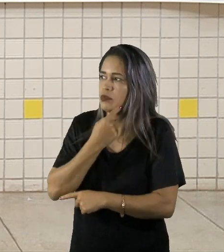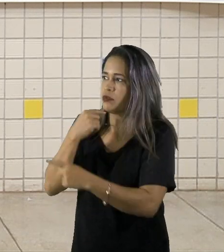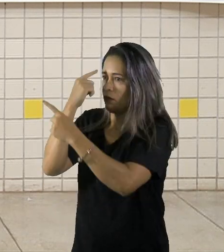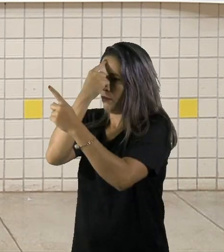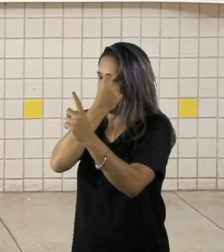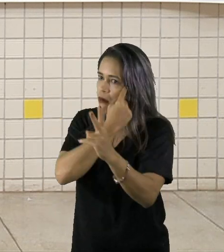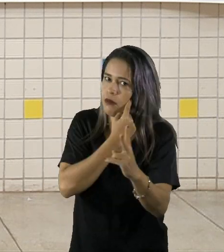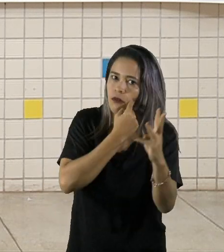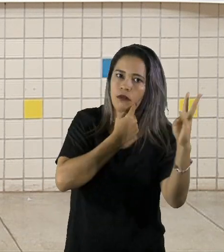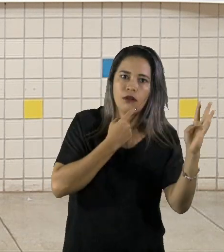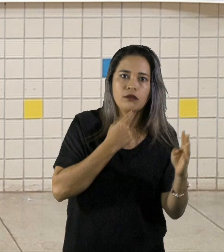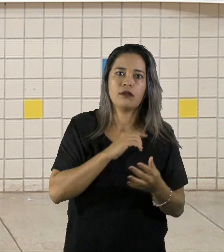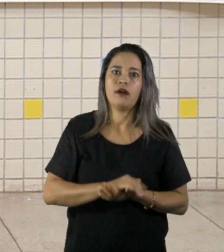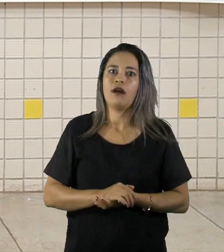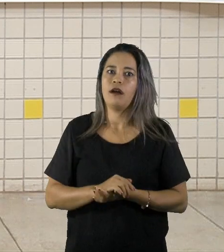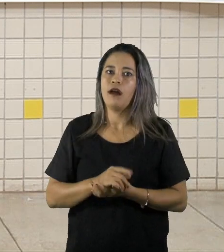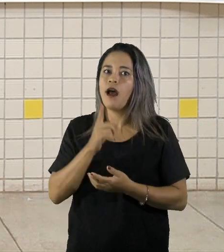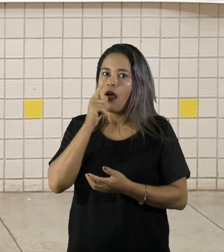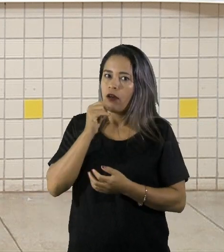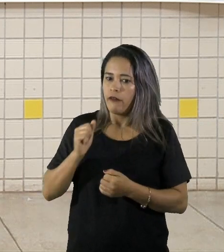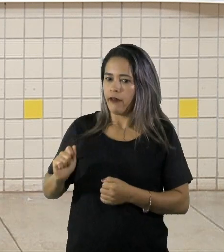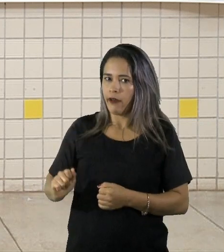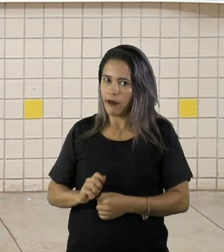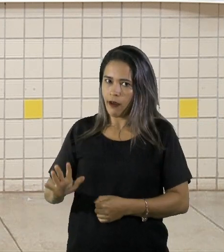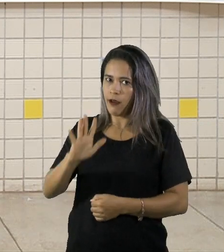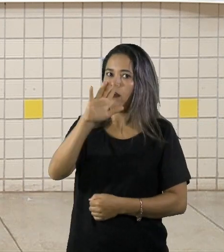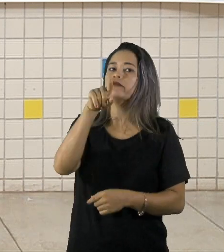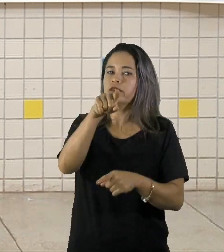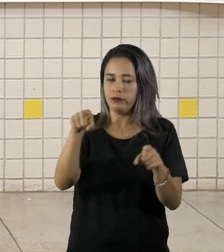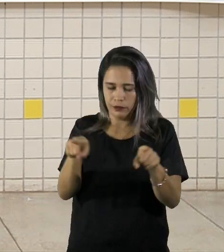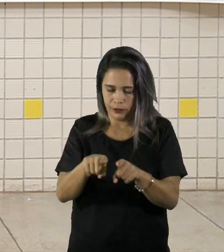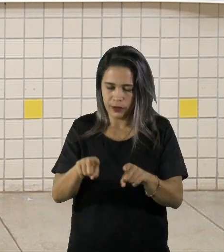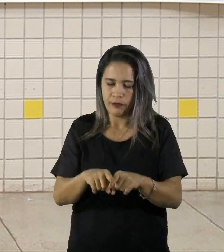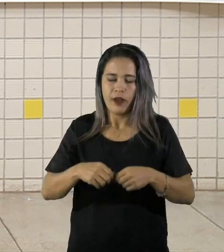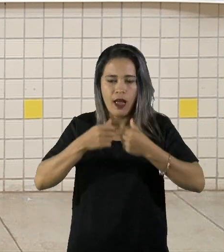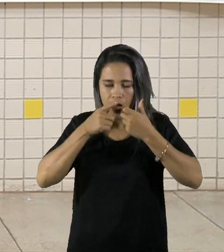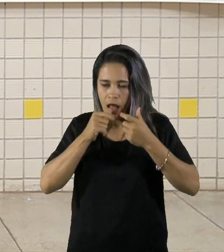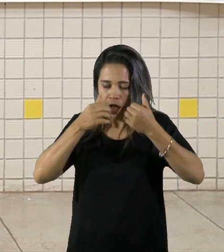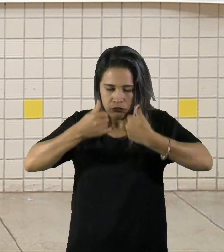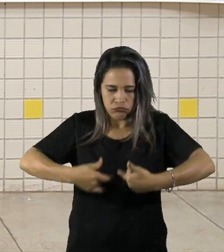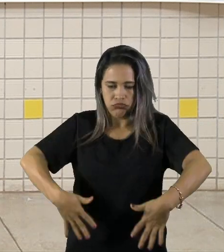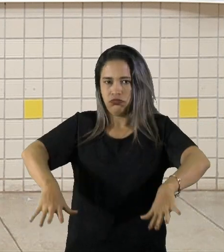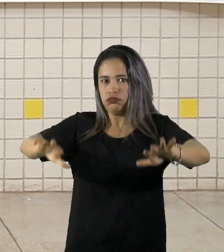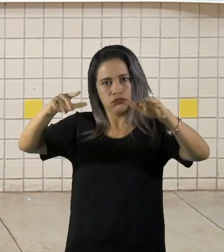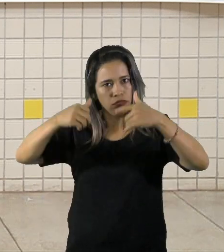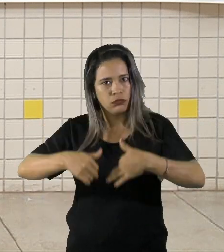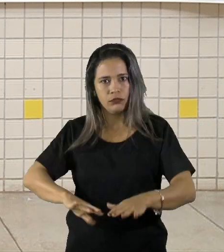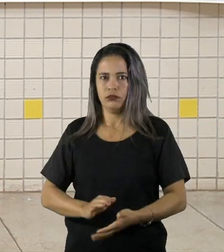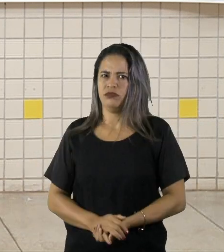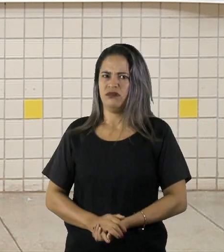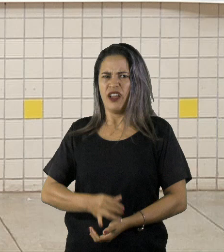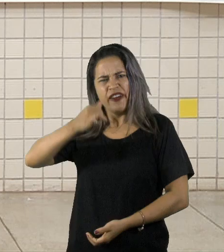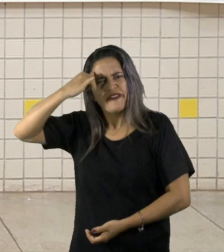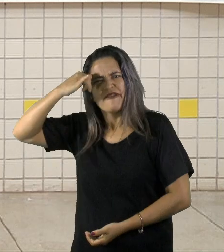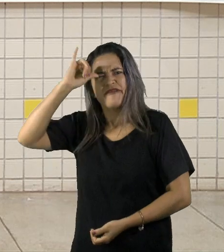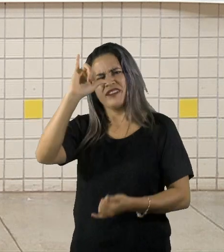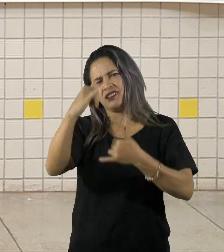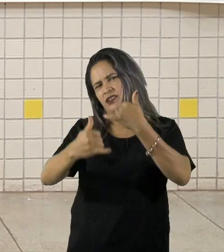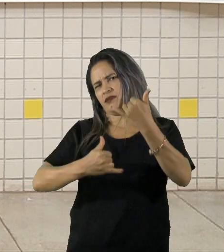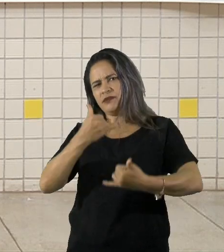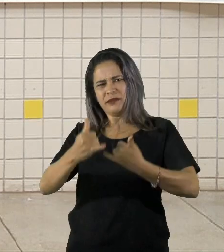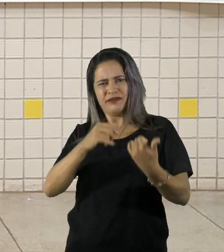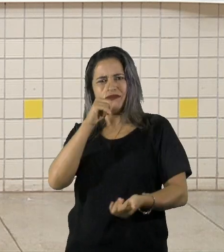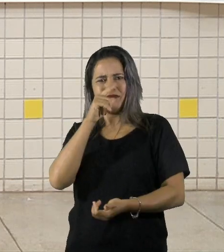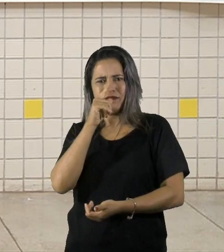Então, além da conta vir alta, você vai estar desperdiçando água. Evite brincadeiras com água, porque a água